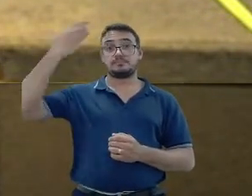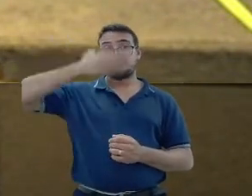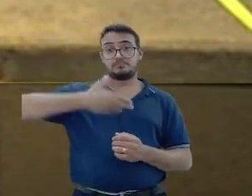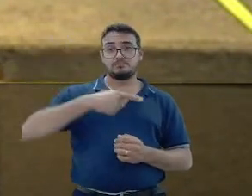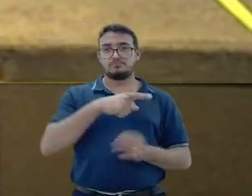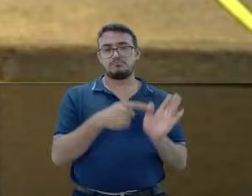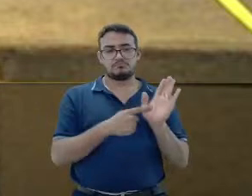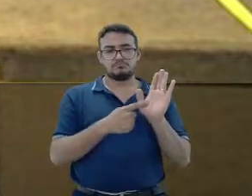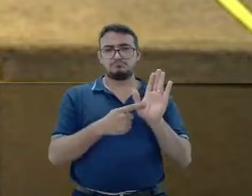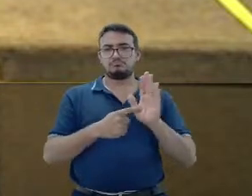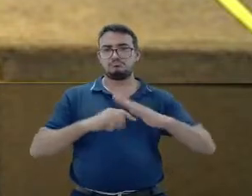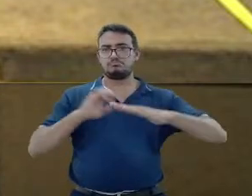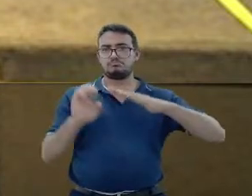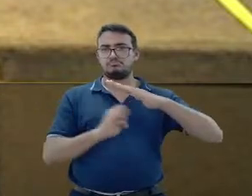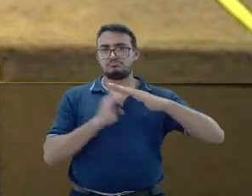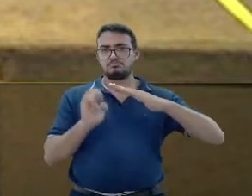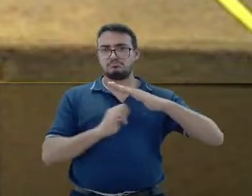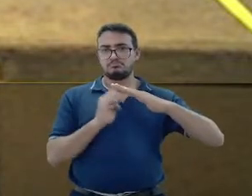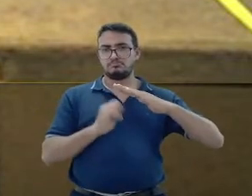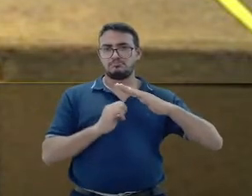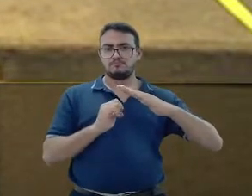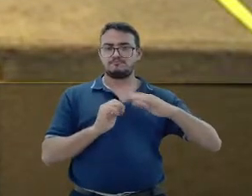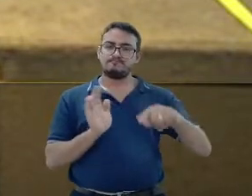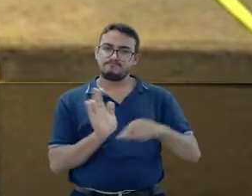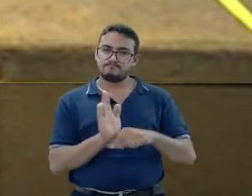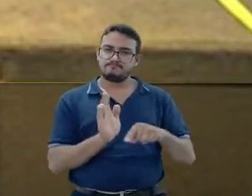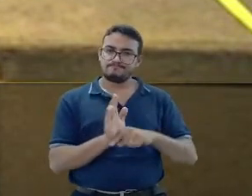de providência, no sentido de diminuição